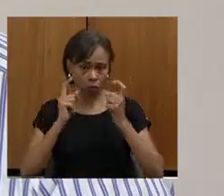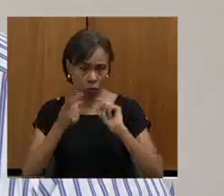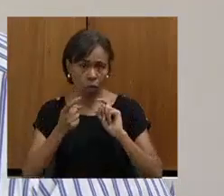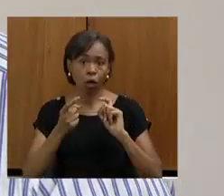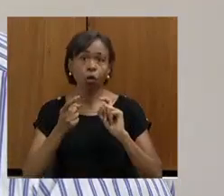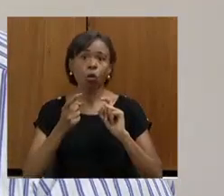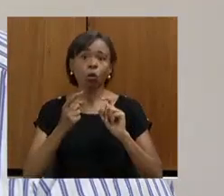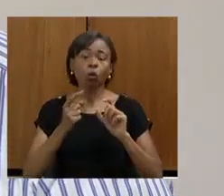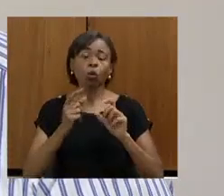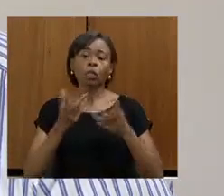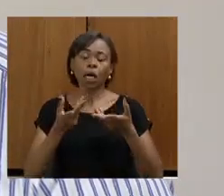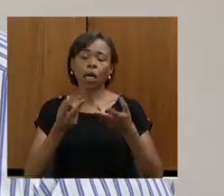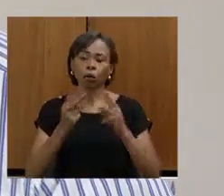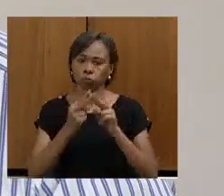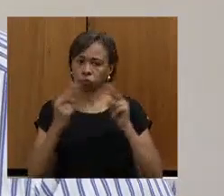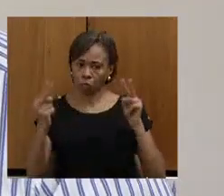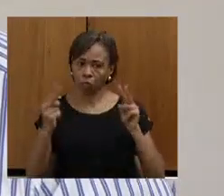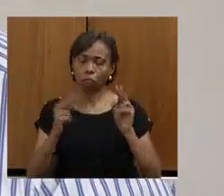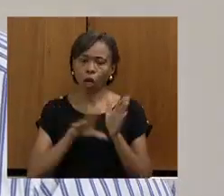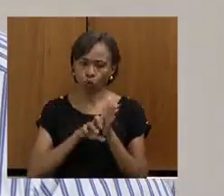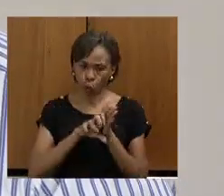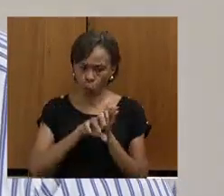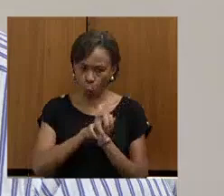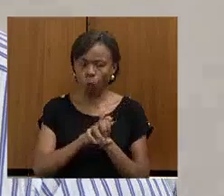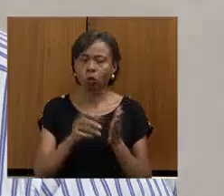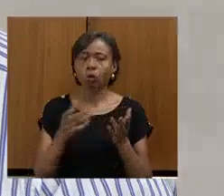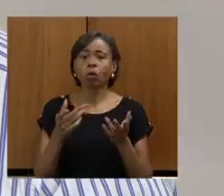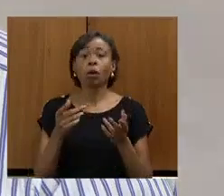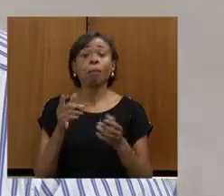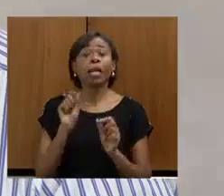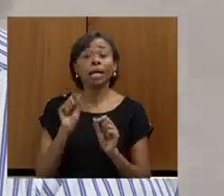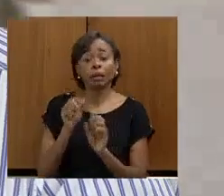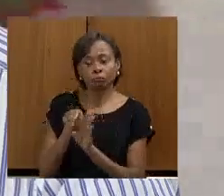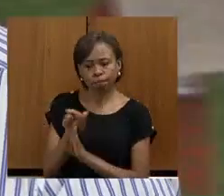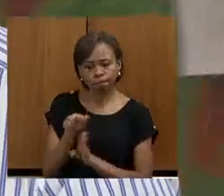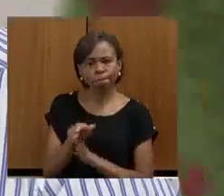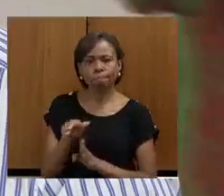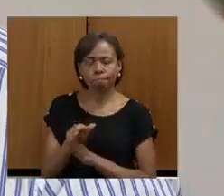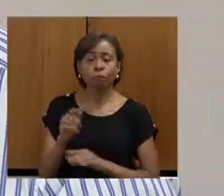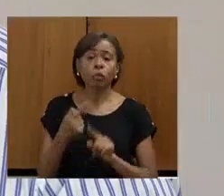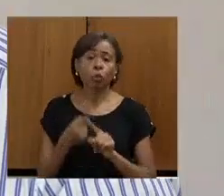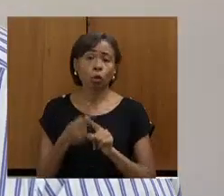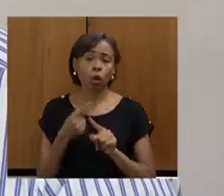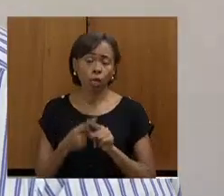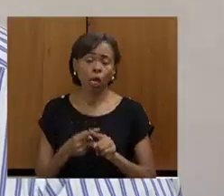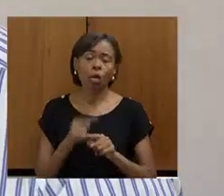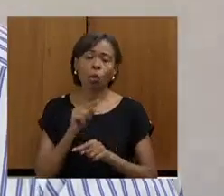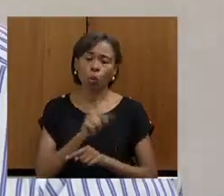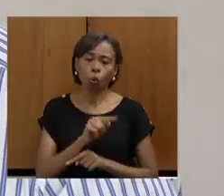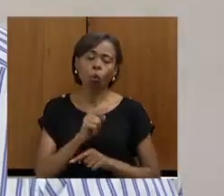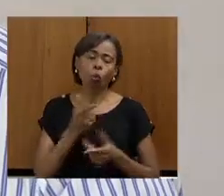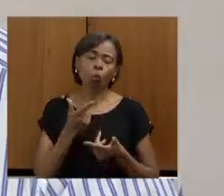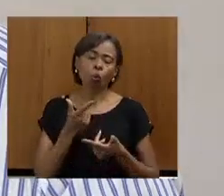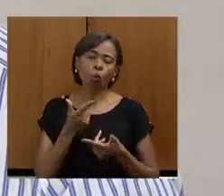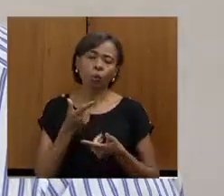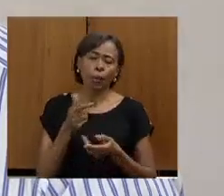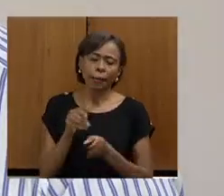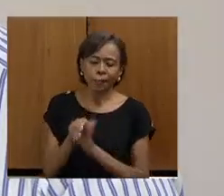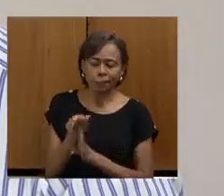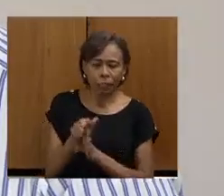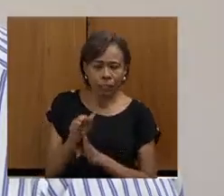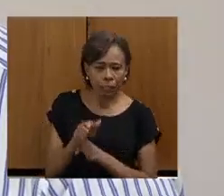Google Meet, também passar orientações, porque o trabalho do serviço de inspeção escolar, além de